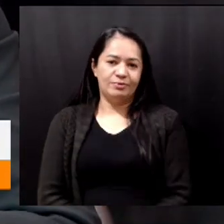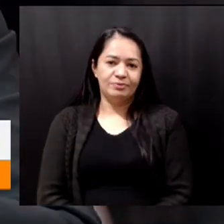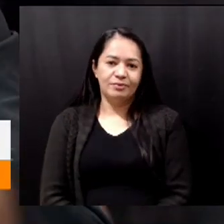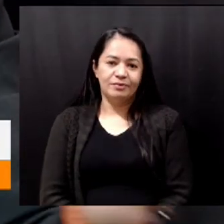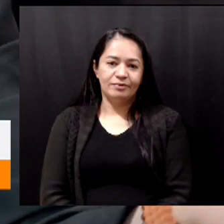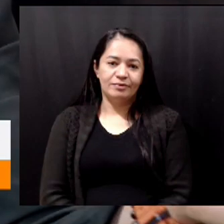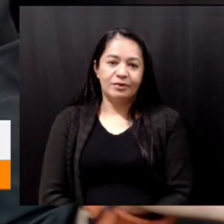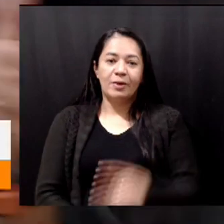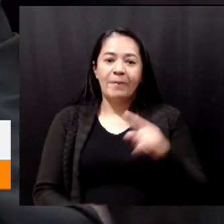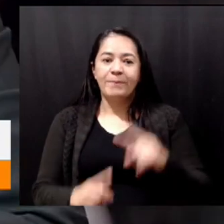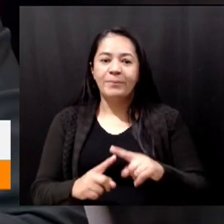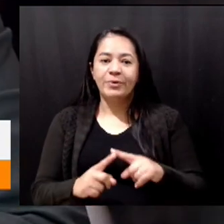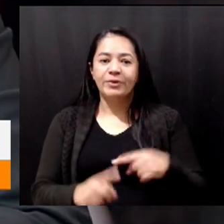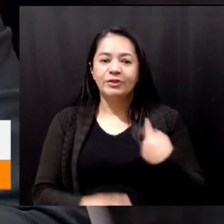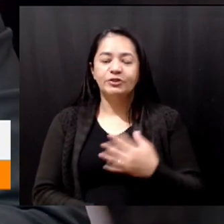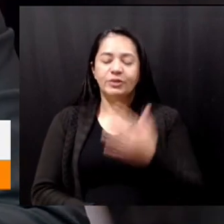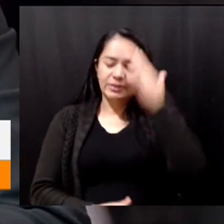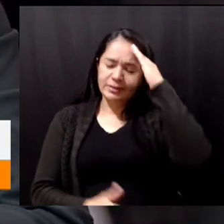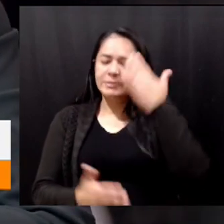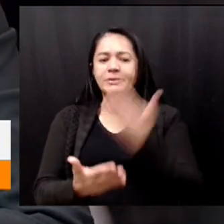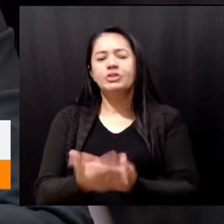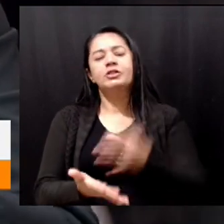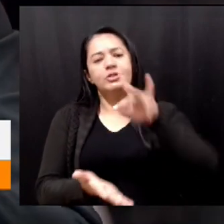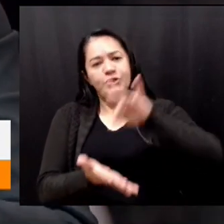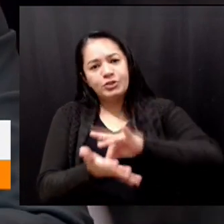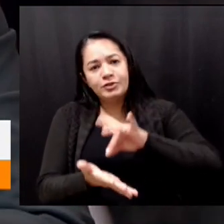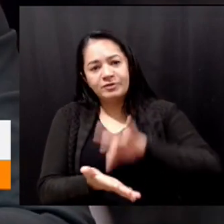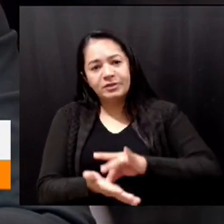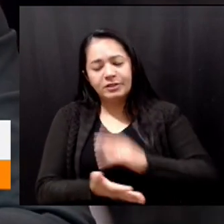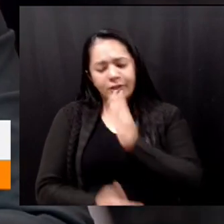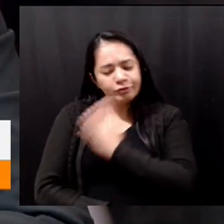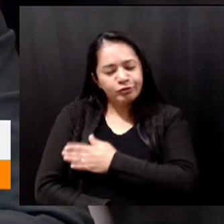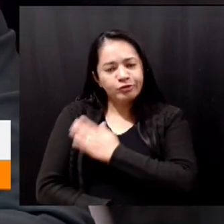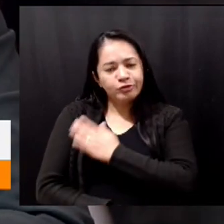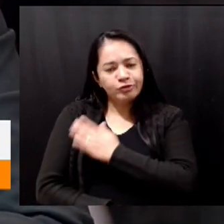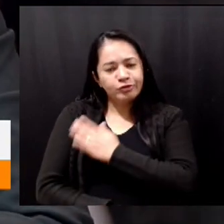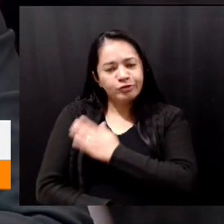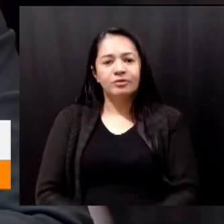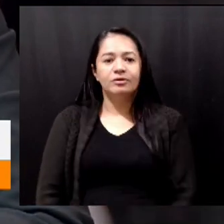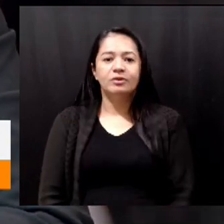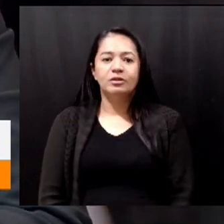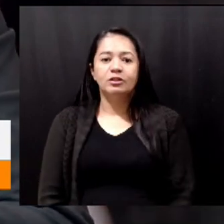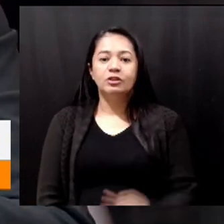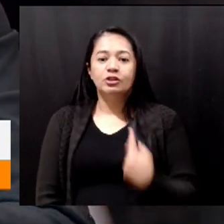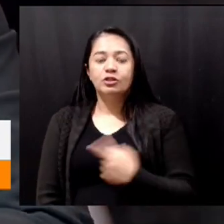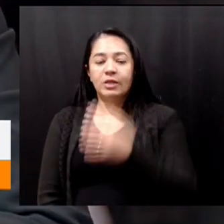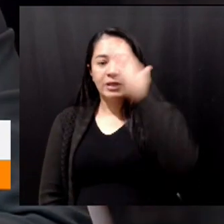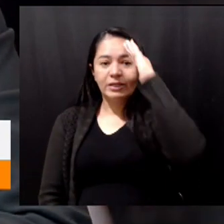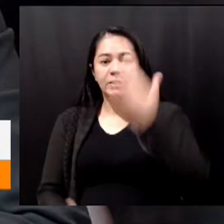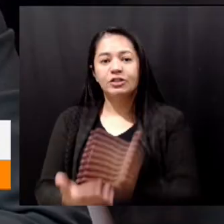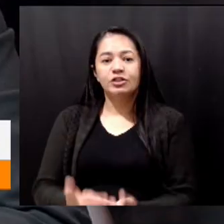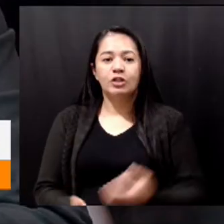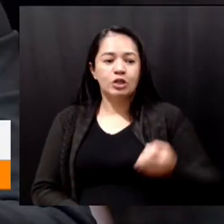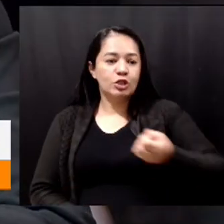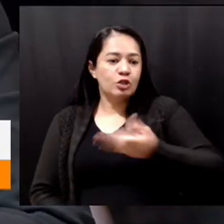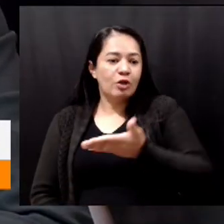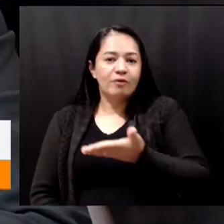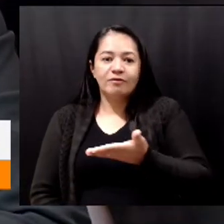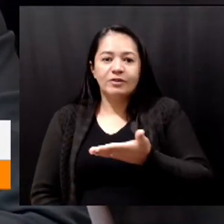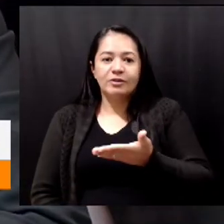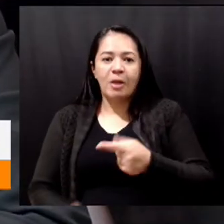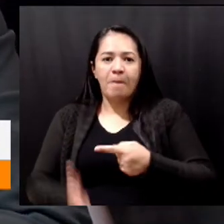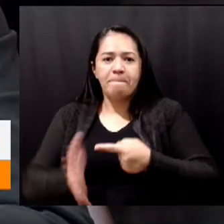de coração, e aí eu posso falar pelo Asa também, que a gente acredita que inovação é um motor poderosíssimo de